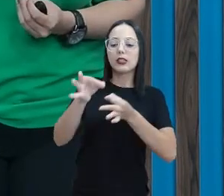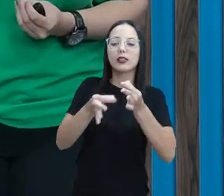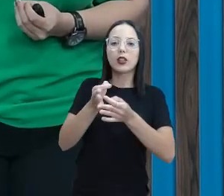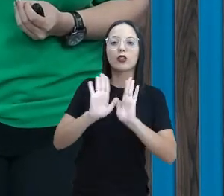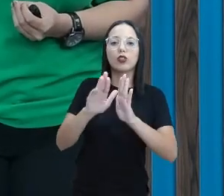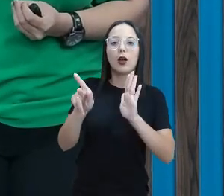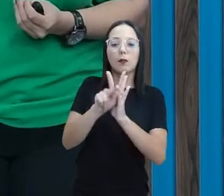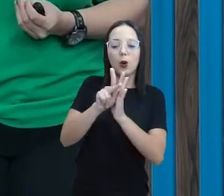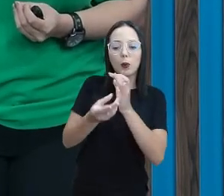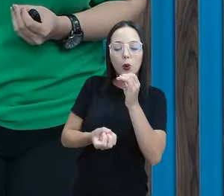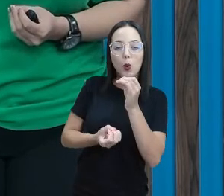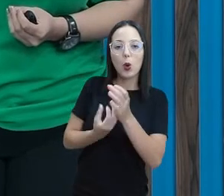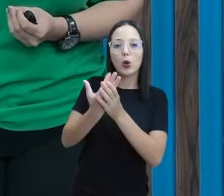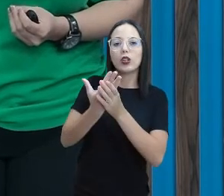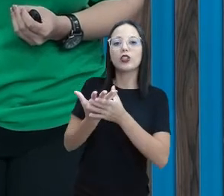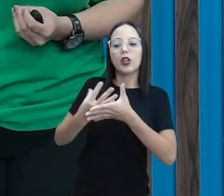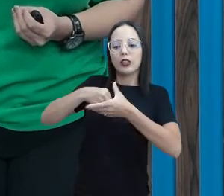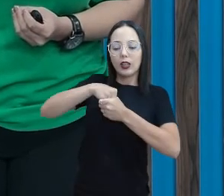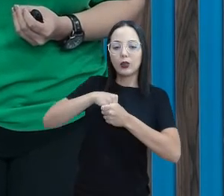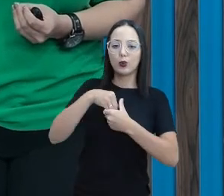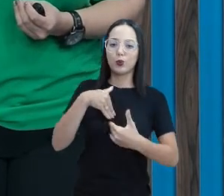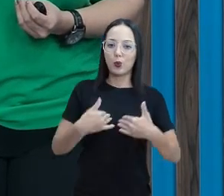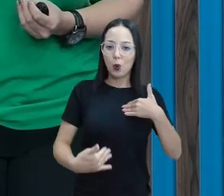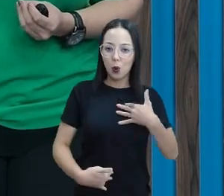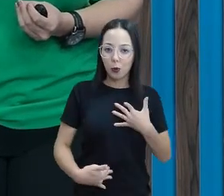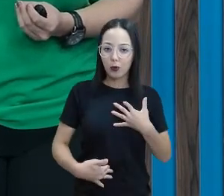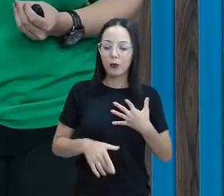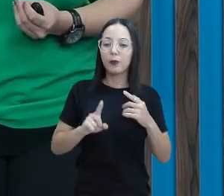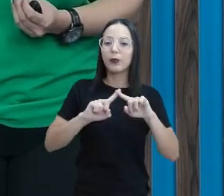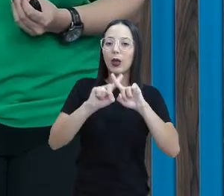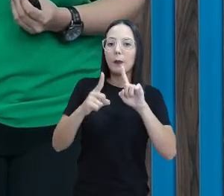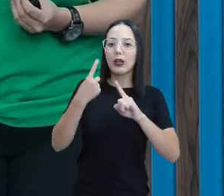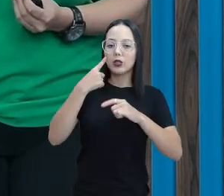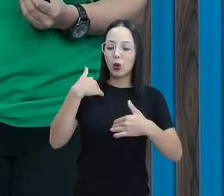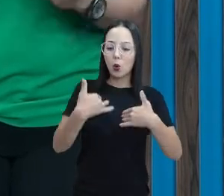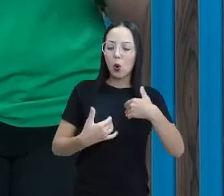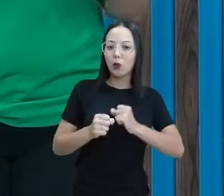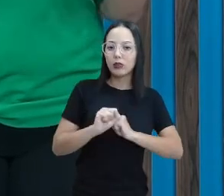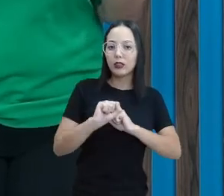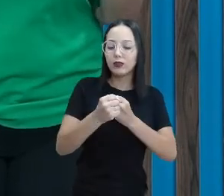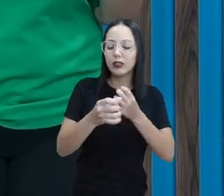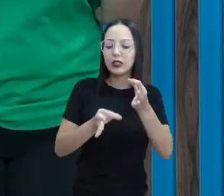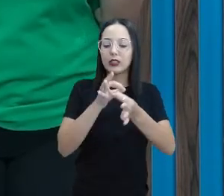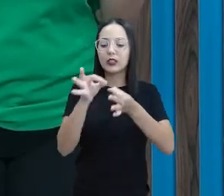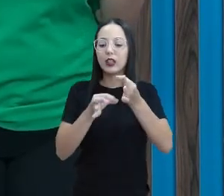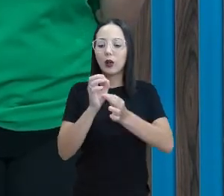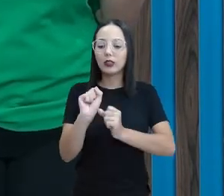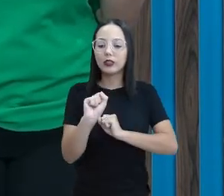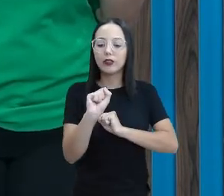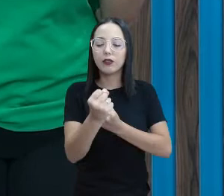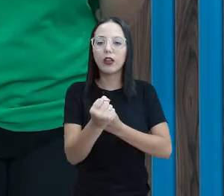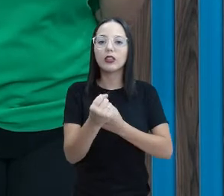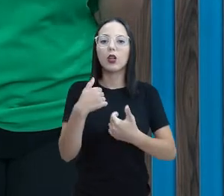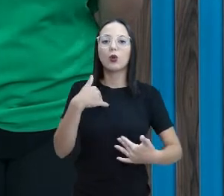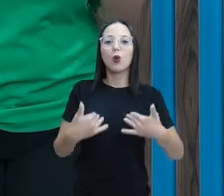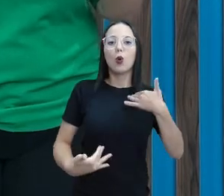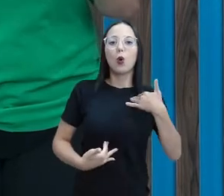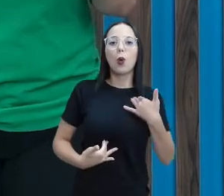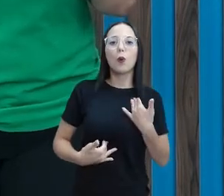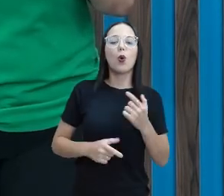têm origem no nosso corpo, os nossos anticorpos, né? As nossas células do corpo, elas